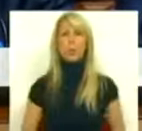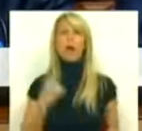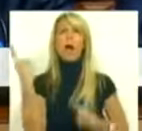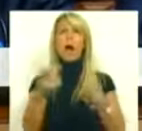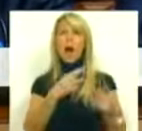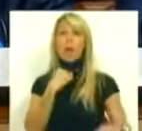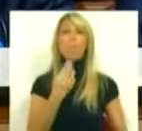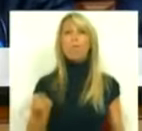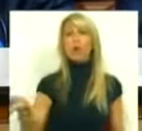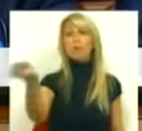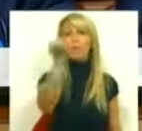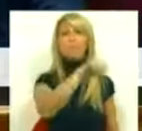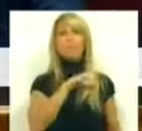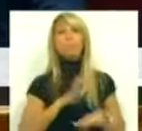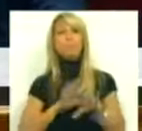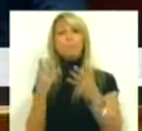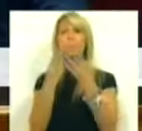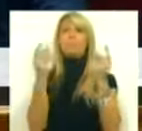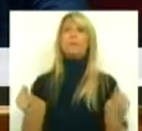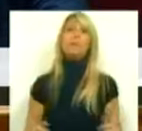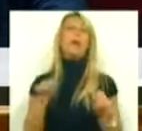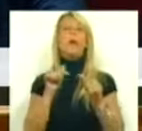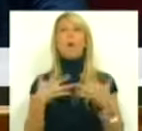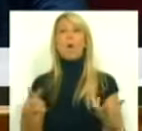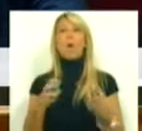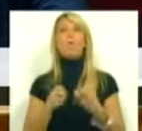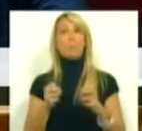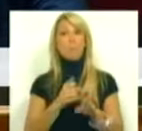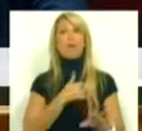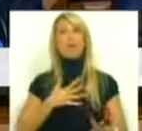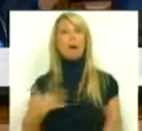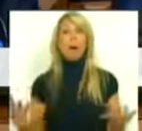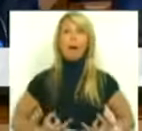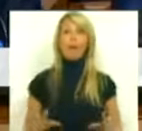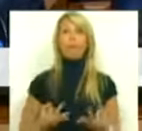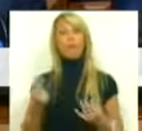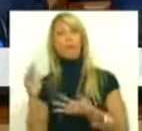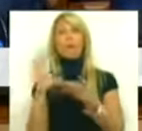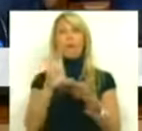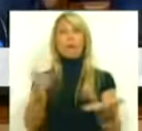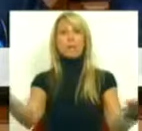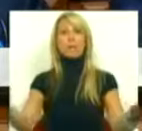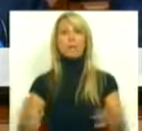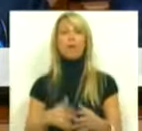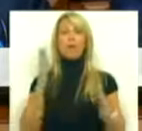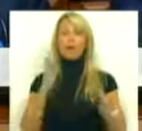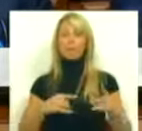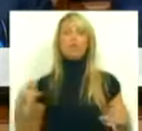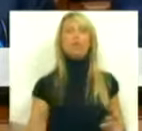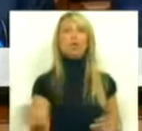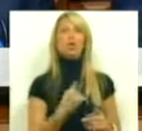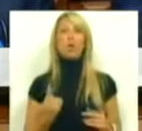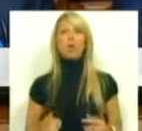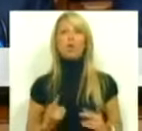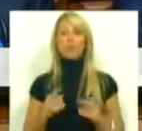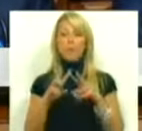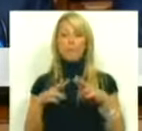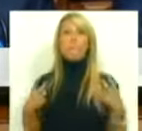vozes que temos ouvido sobre esta matéria. Hoje o problema das empresas é, de facto, o financiamento. E é preciso que todos nós, nestas bancadas, nos